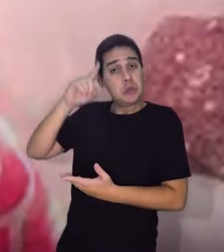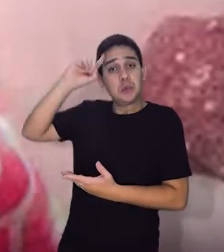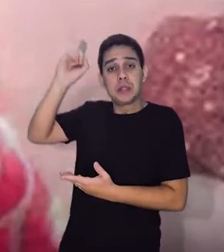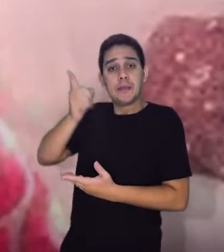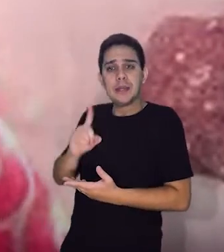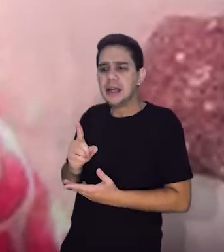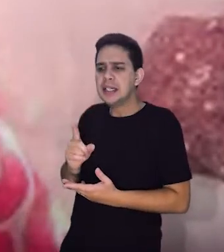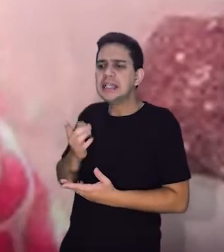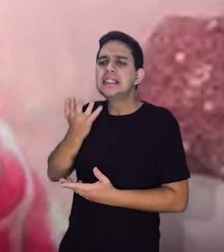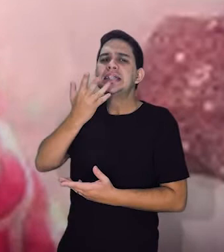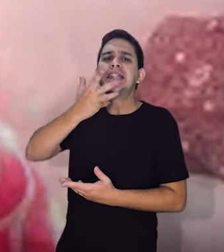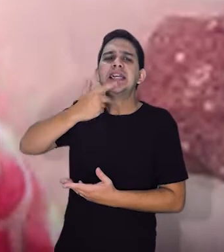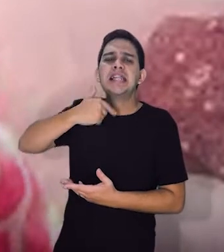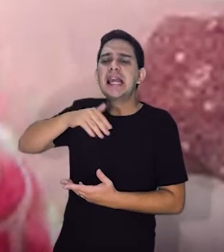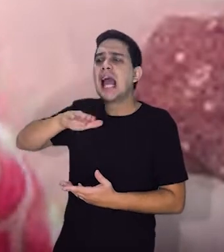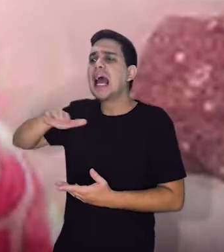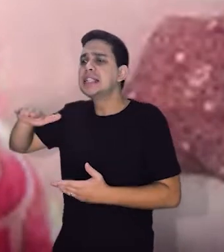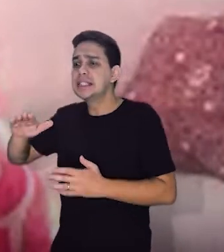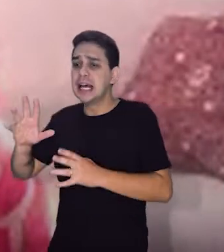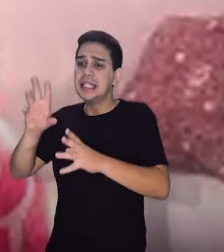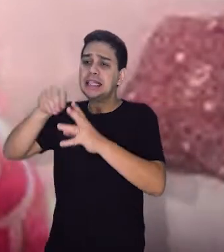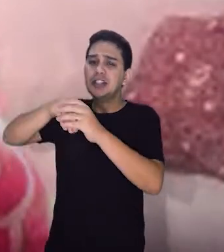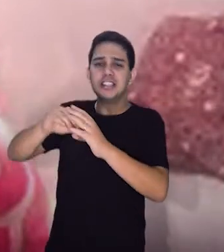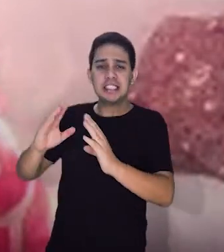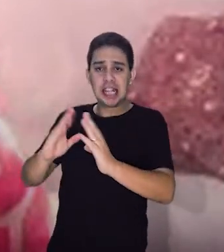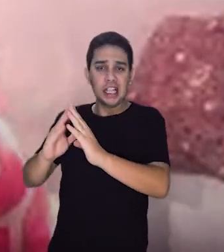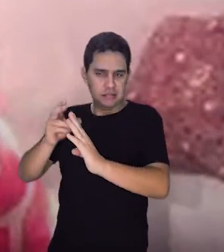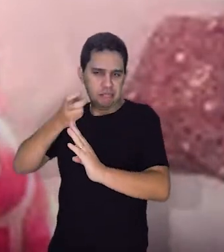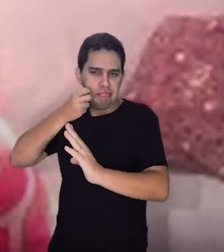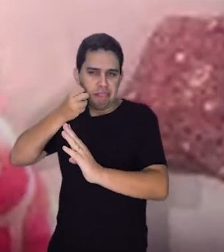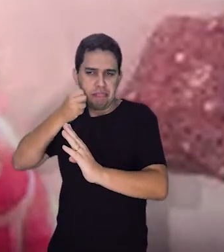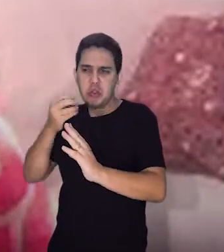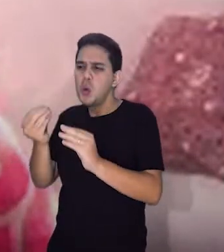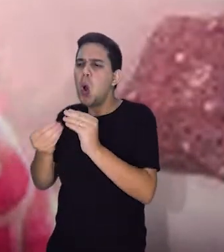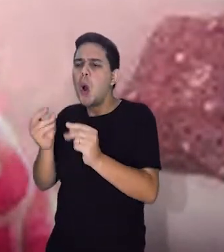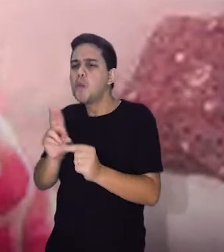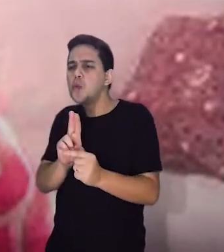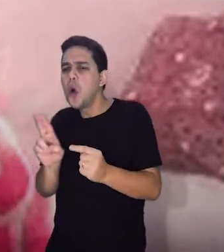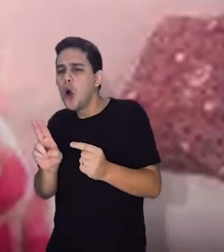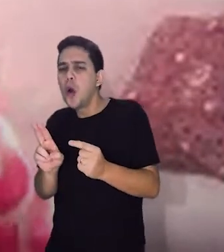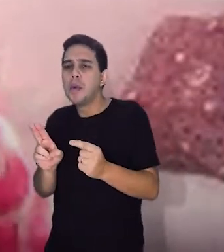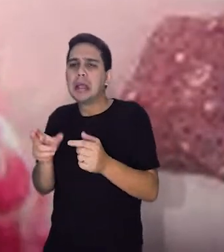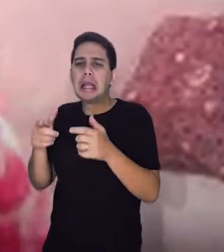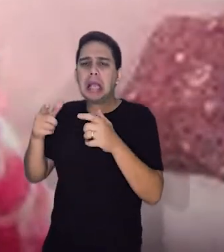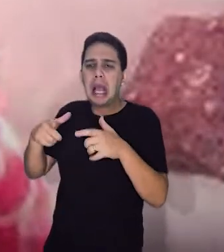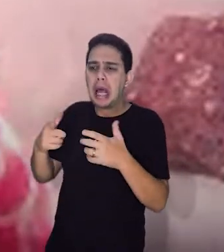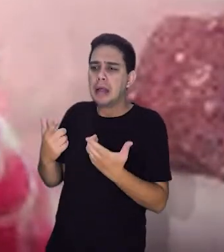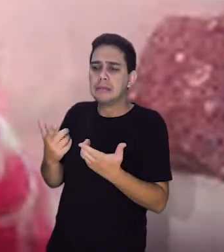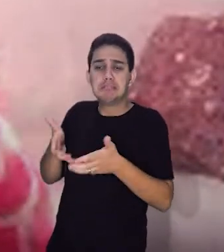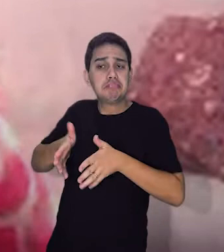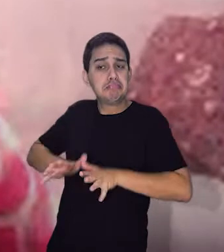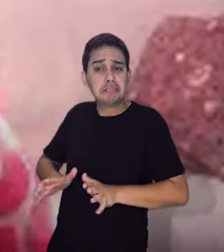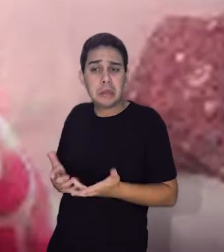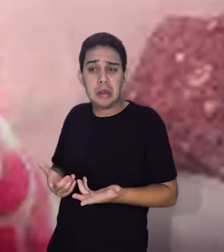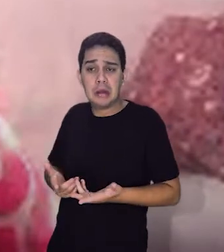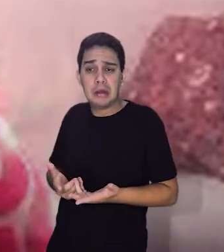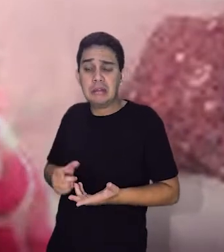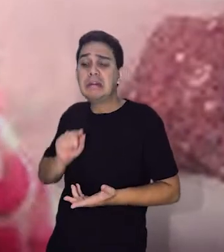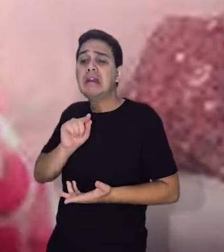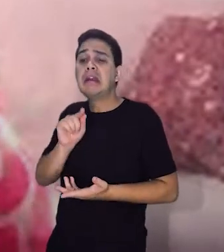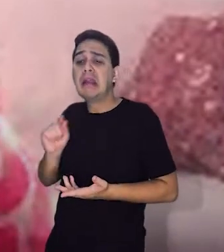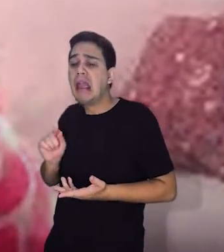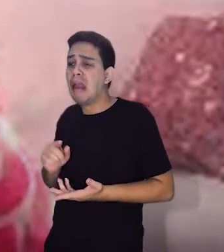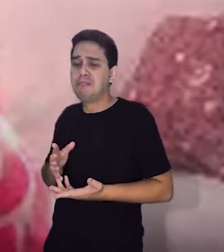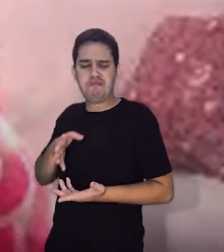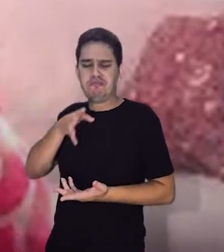estavam, à época, abrigadas, né? Porque essa era a terminologia. Não se sabia. Então, não se sabia quem eram essas